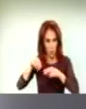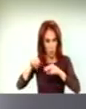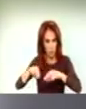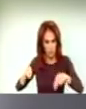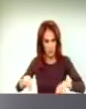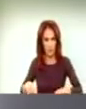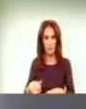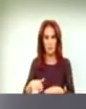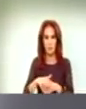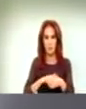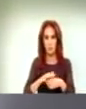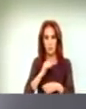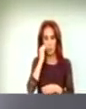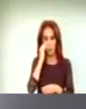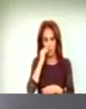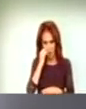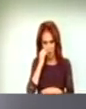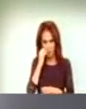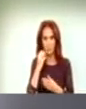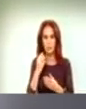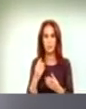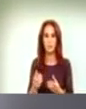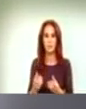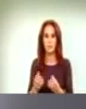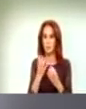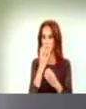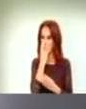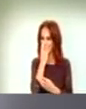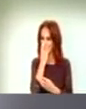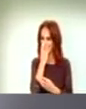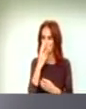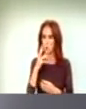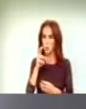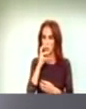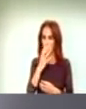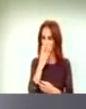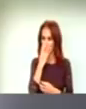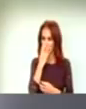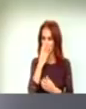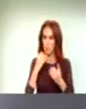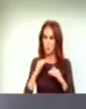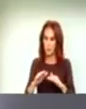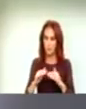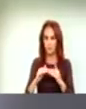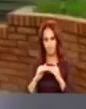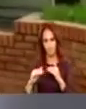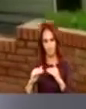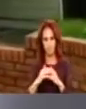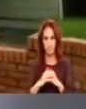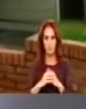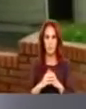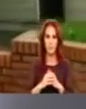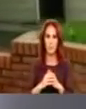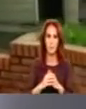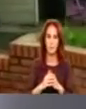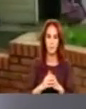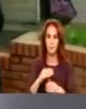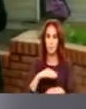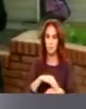que há juventude, digo bem, jovens portugueses universitários que podem defender esse tipo de